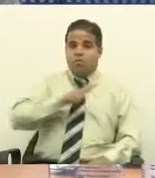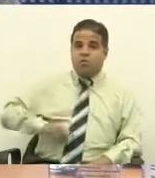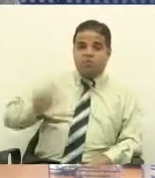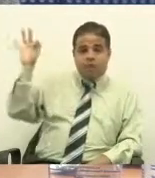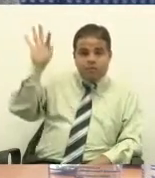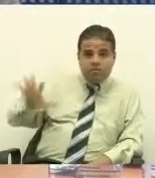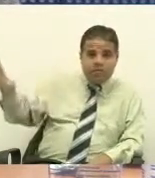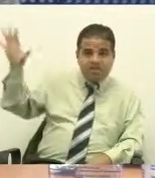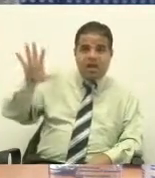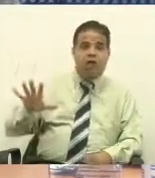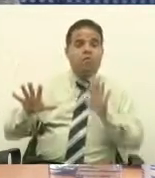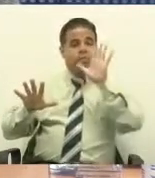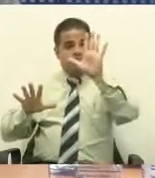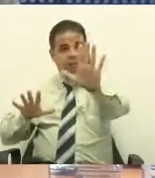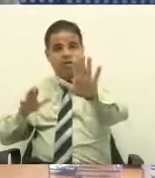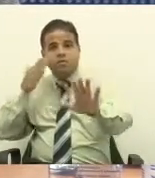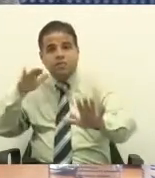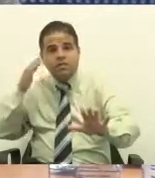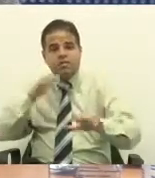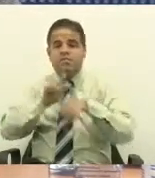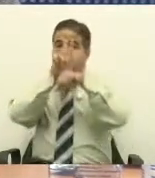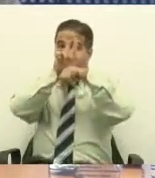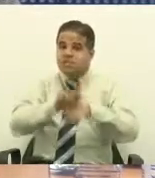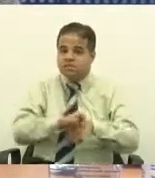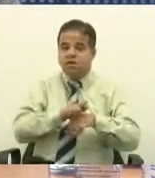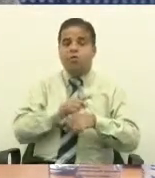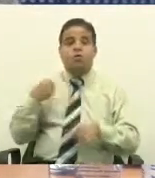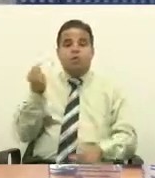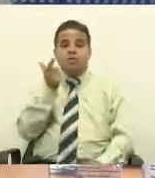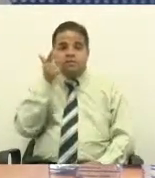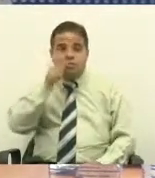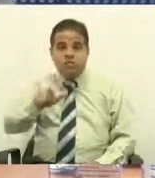federal. Mas com entendimento de gestão a gente